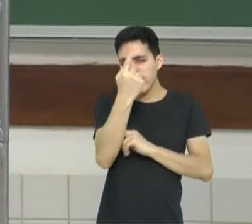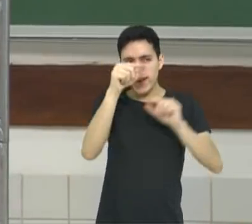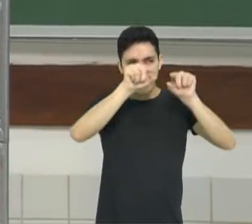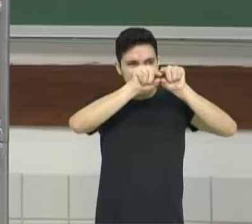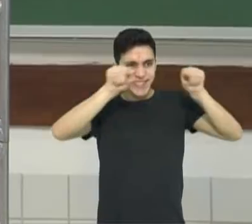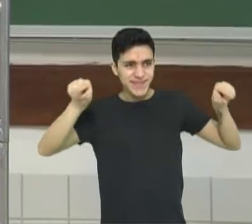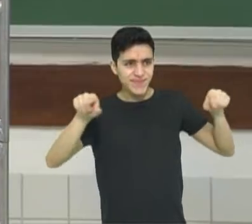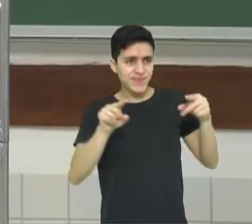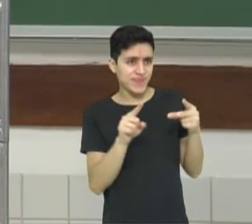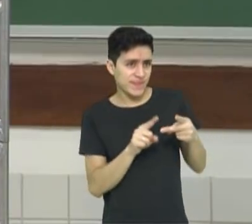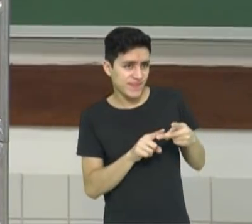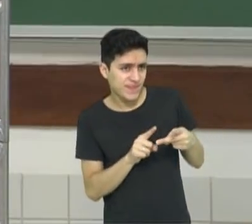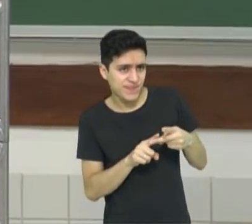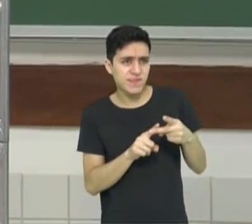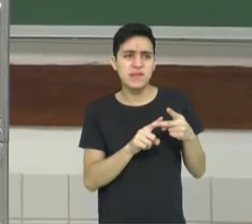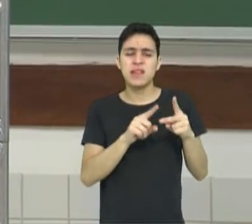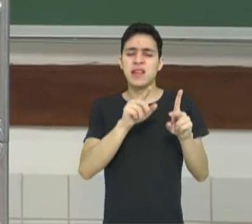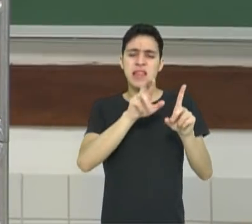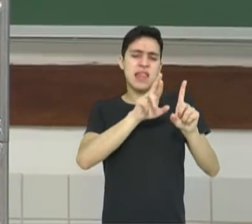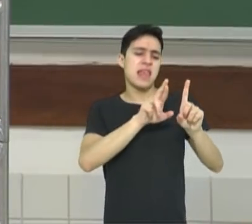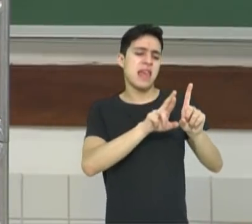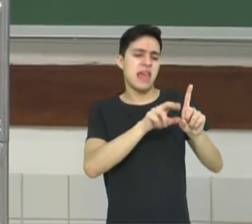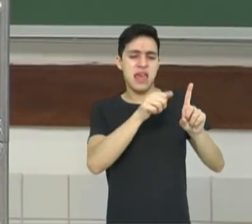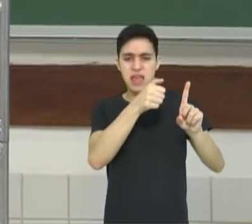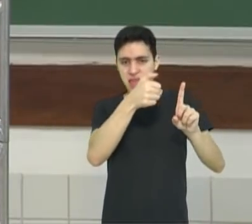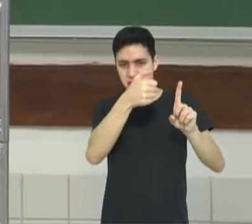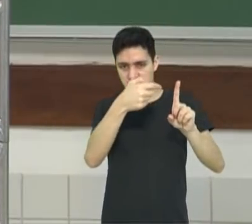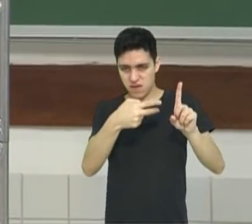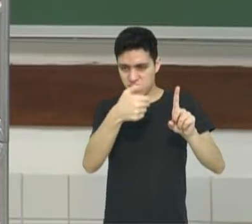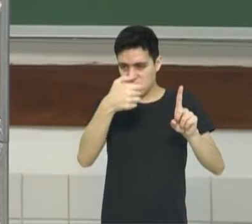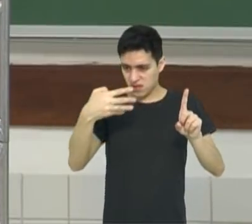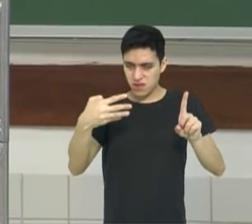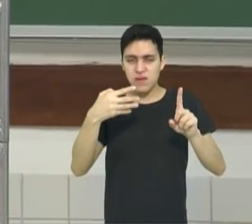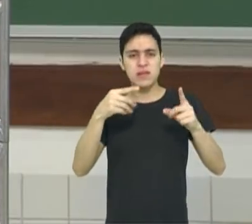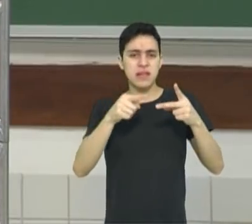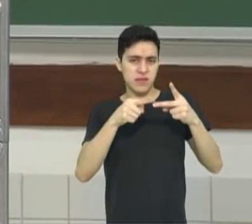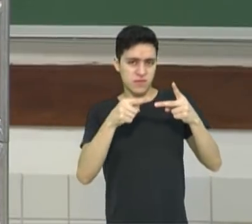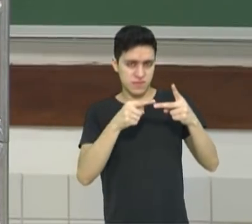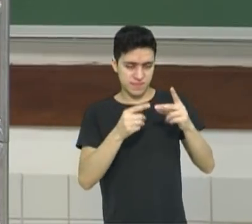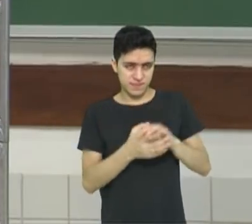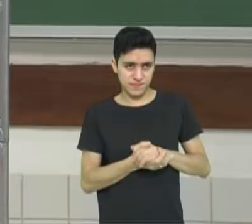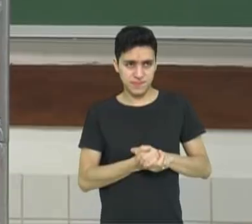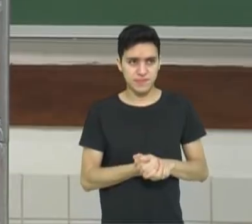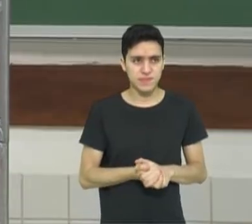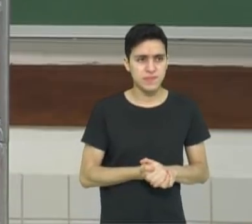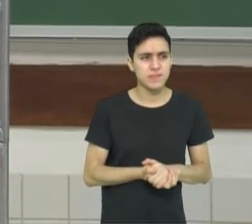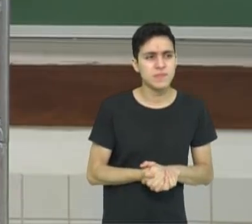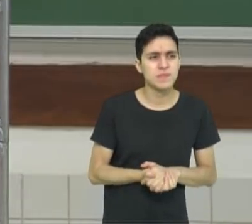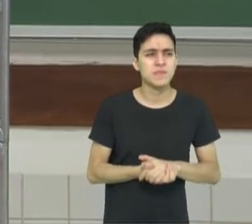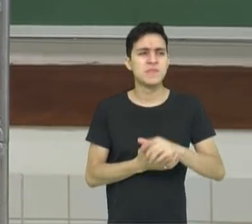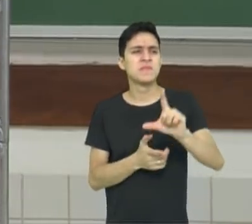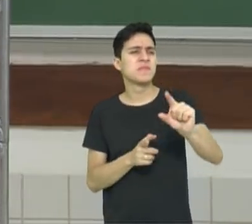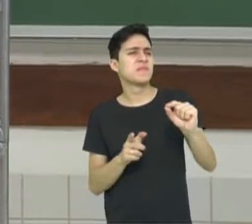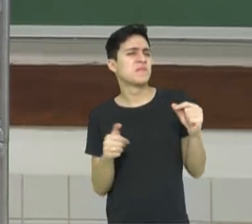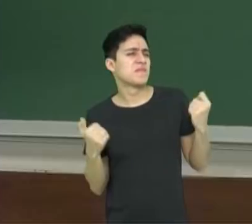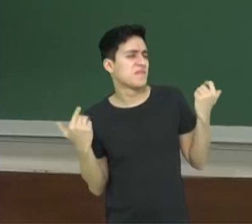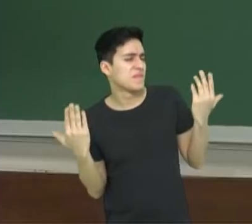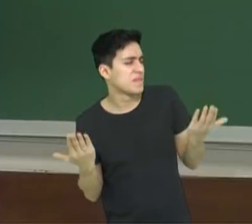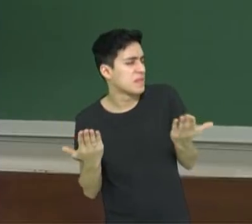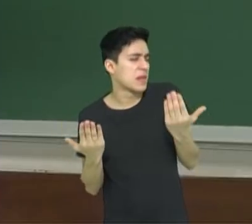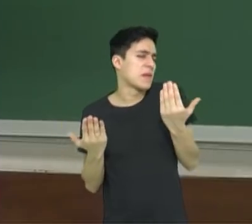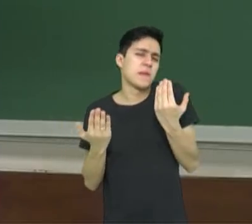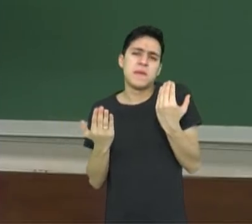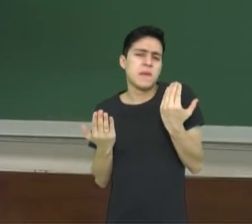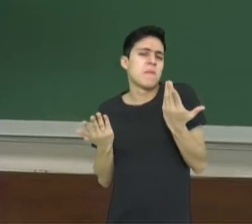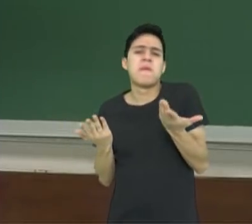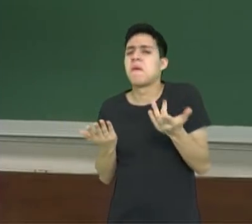pode voltar e substituir o R igual a 14 na equação 2, tá bom? Qual que eu escolhi?